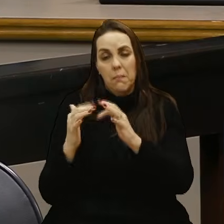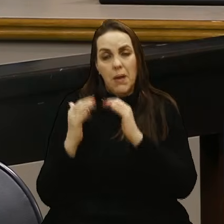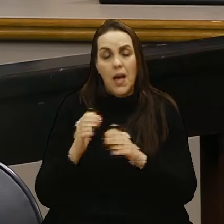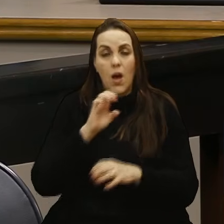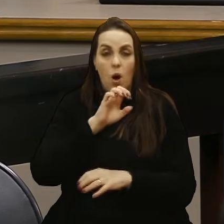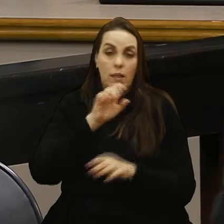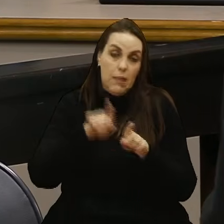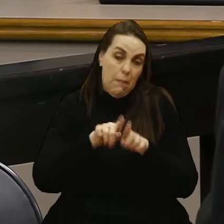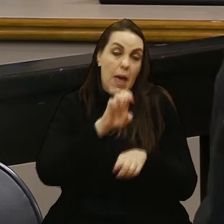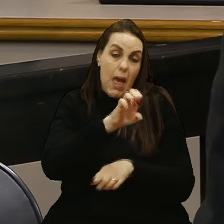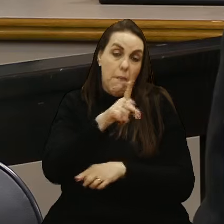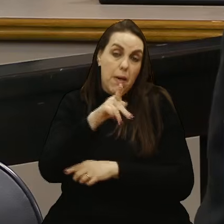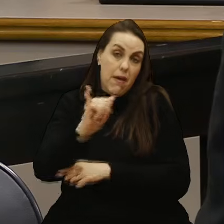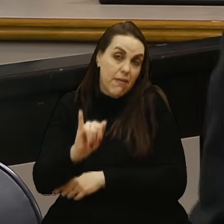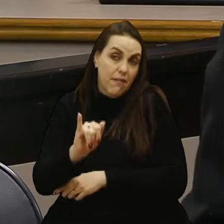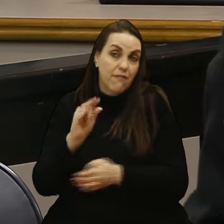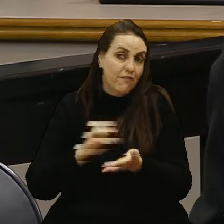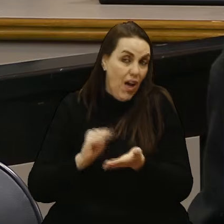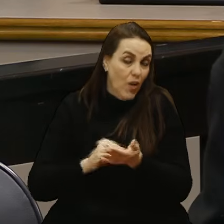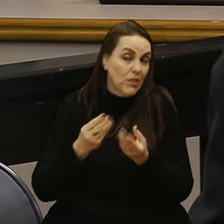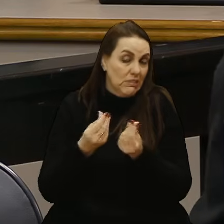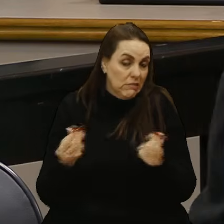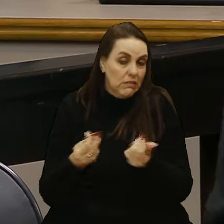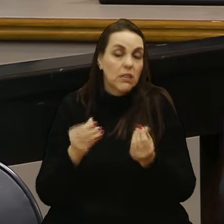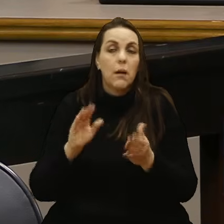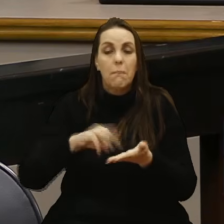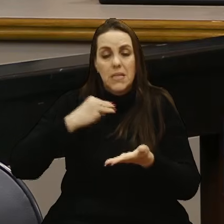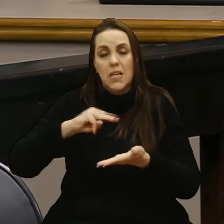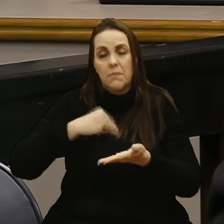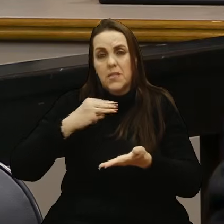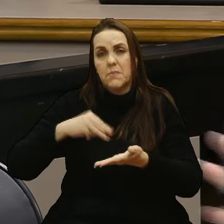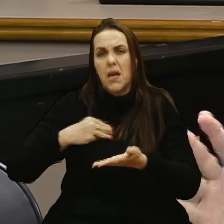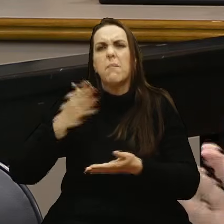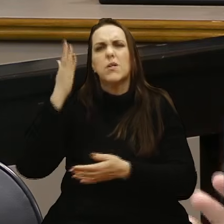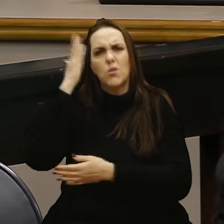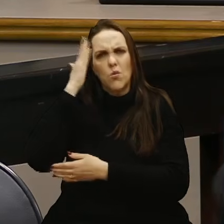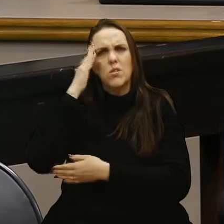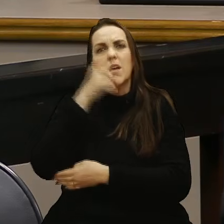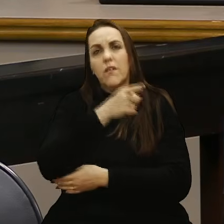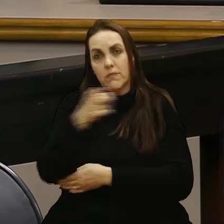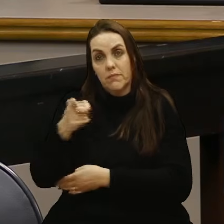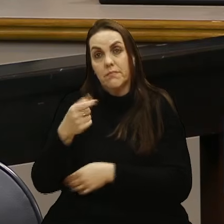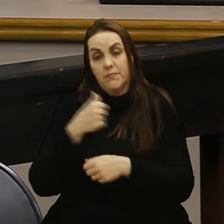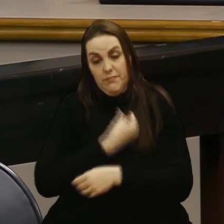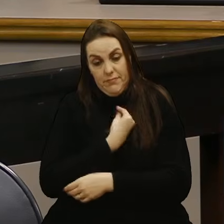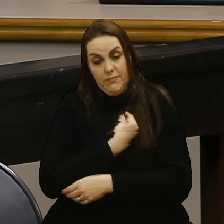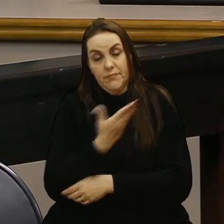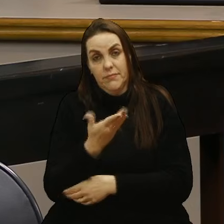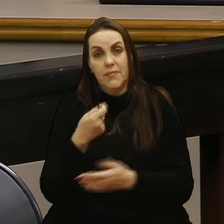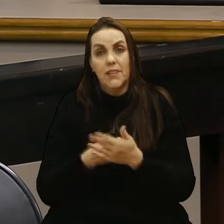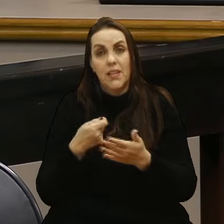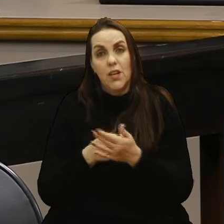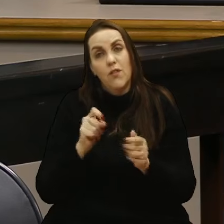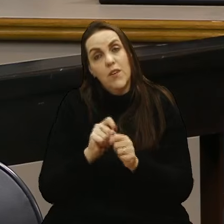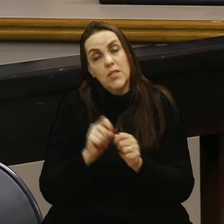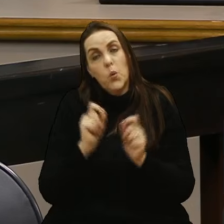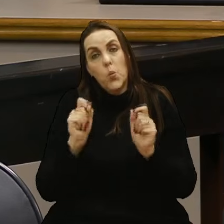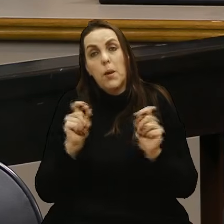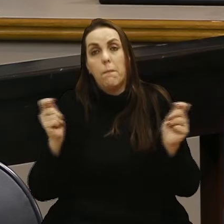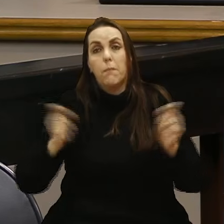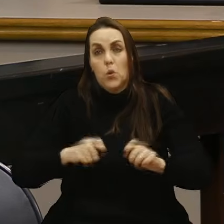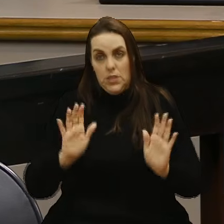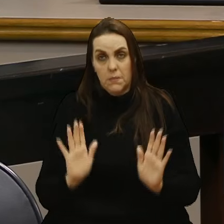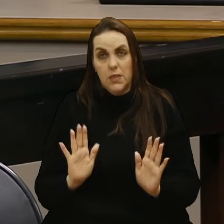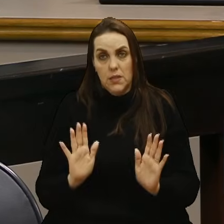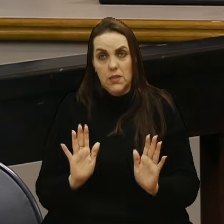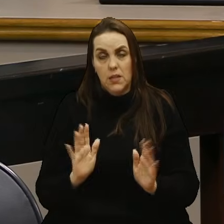EPIs, né? Então, isso a gente recebe mensagens, mas eu sei que os senhores estão ali tentando fazer o que dá. Eu queria